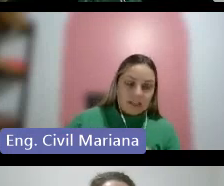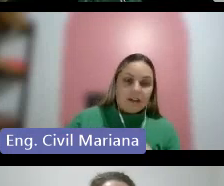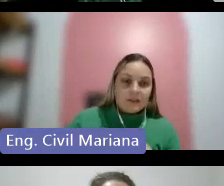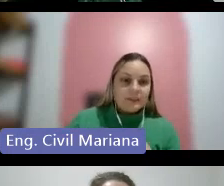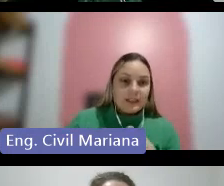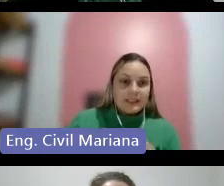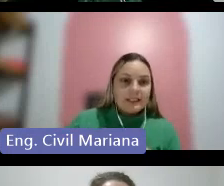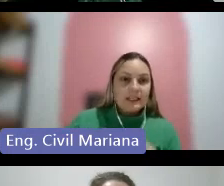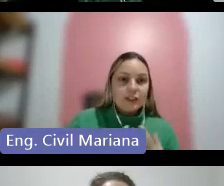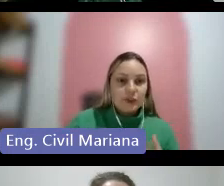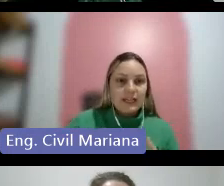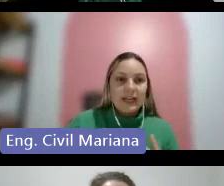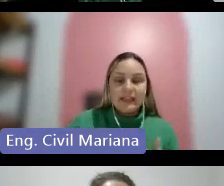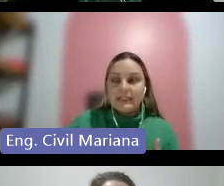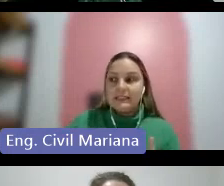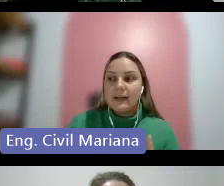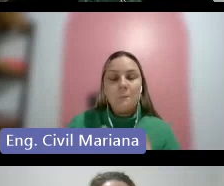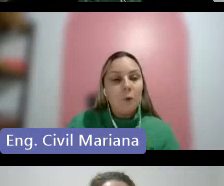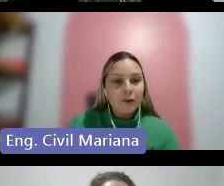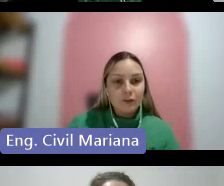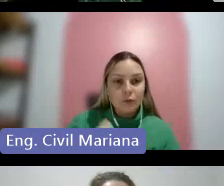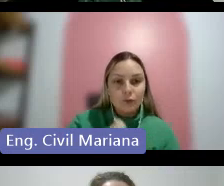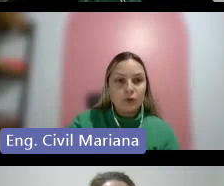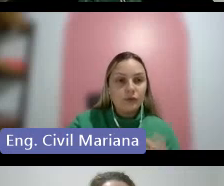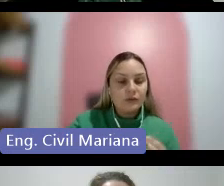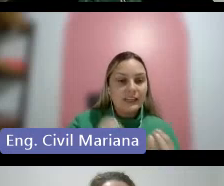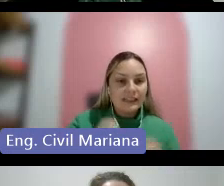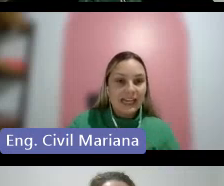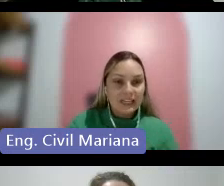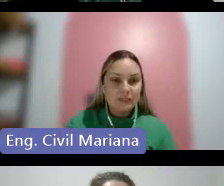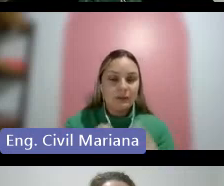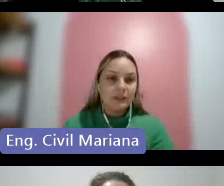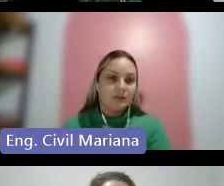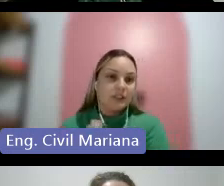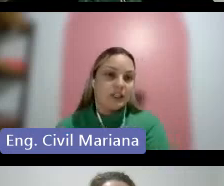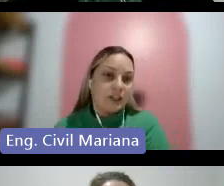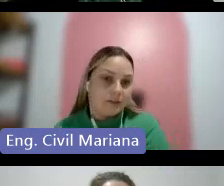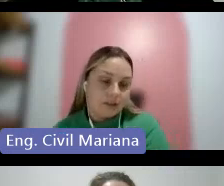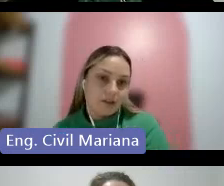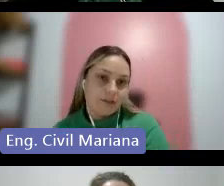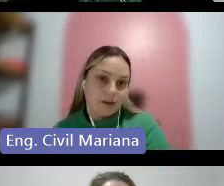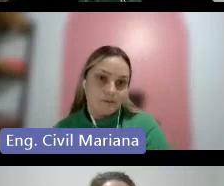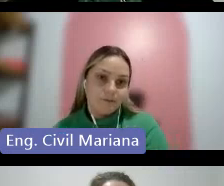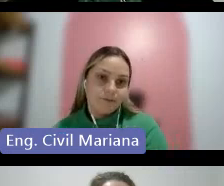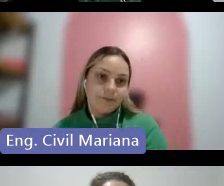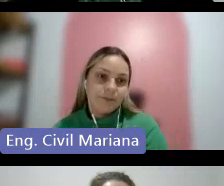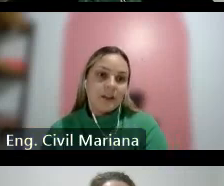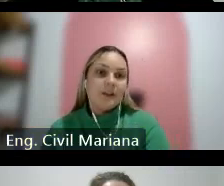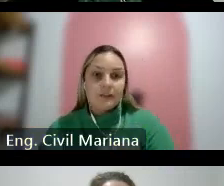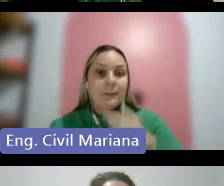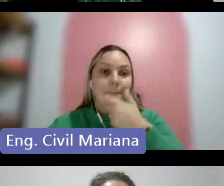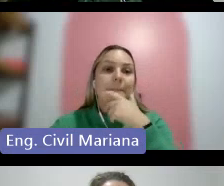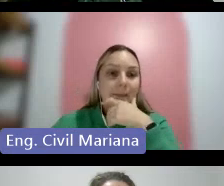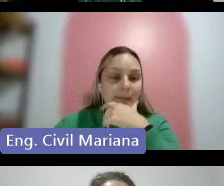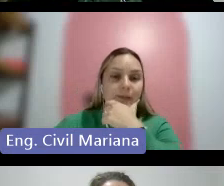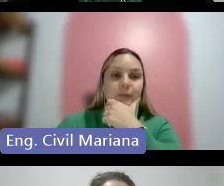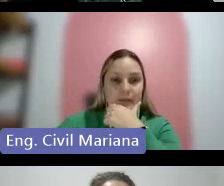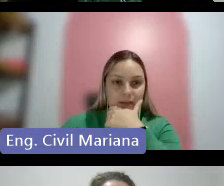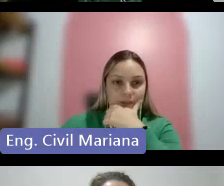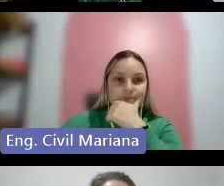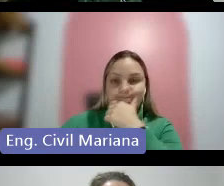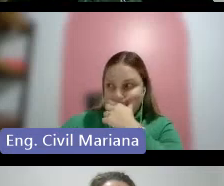exatidão. Você precisa estudar e analisar muito todos os detalhes para você conseguir chegar no resultado final. Então,